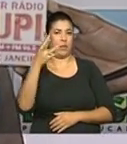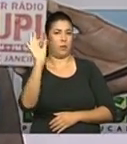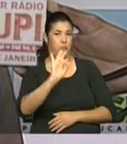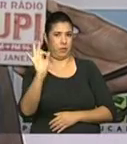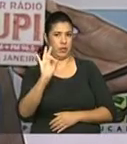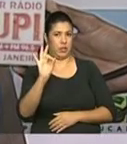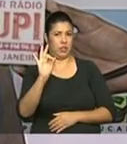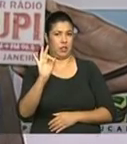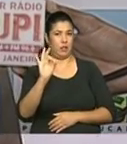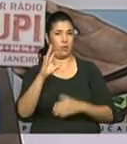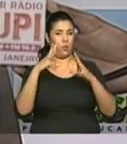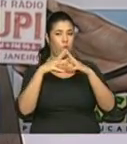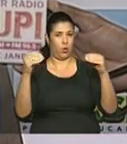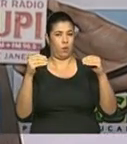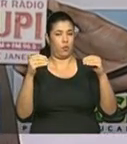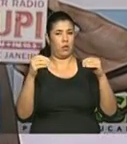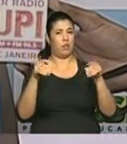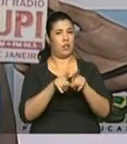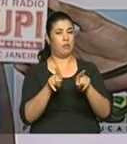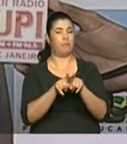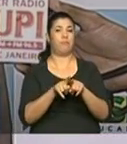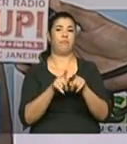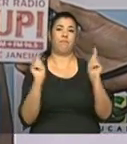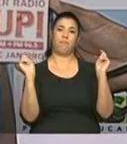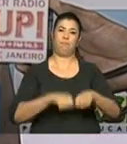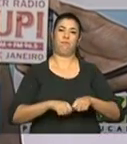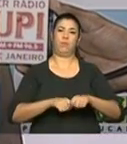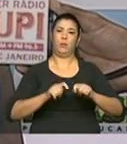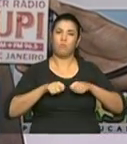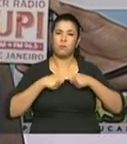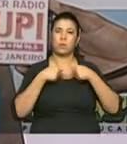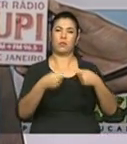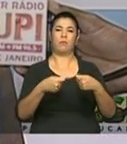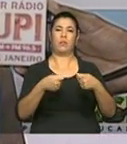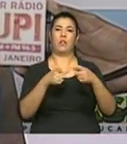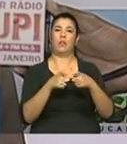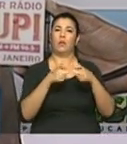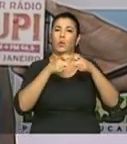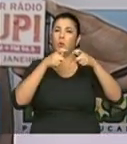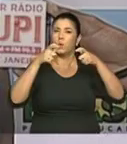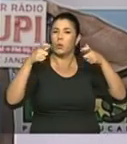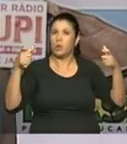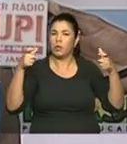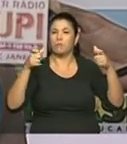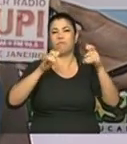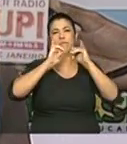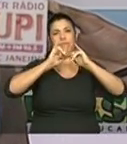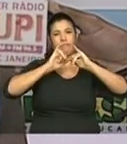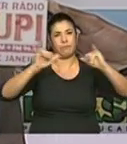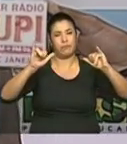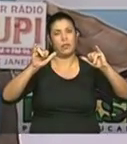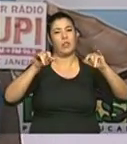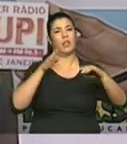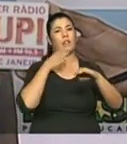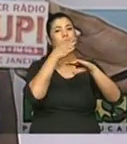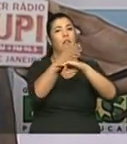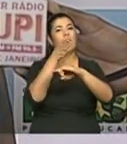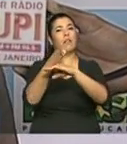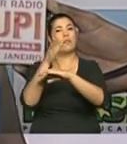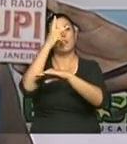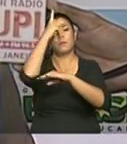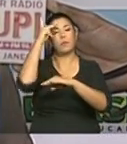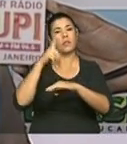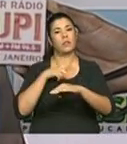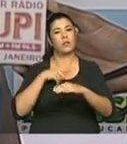cura, mas isso tem sido feito graças a um grande esforço de ampliação da informação e do acesso das